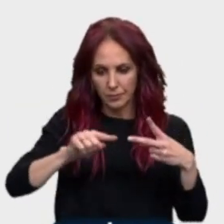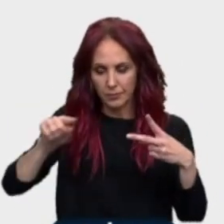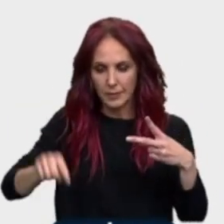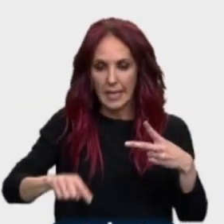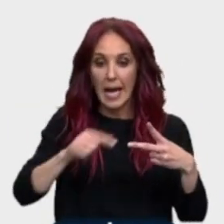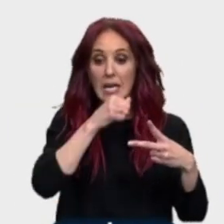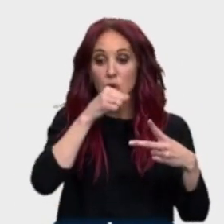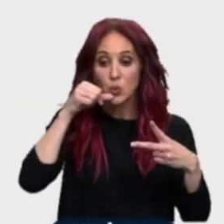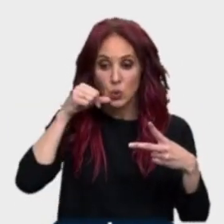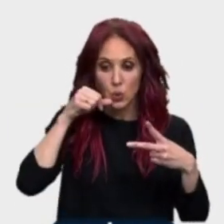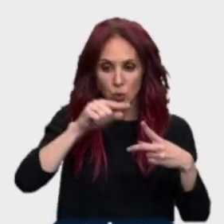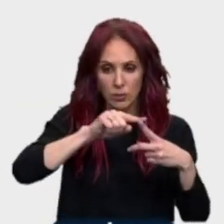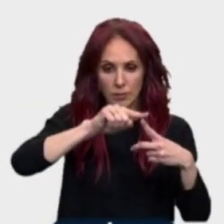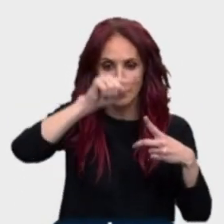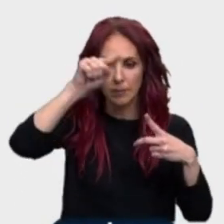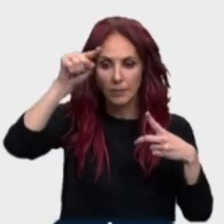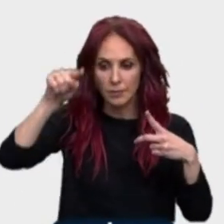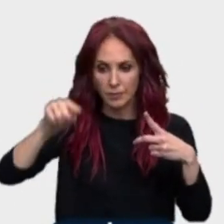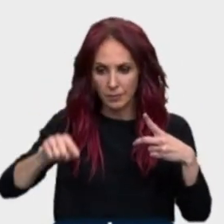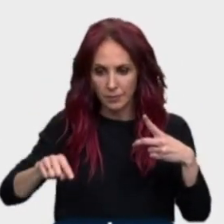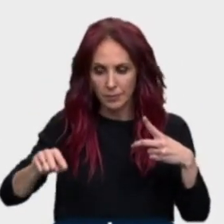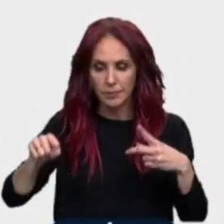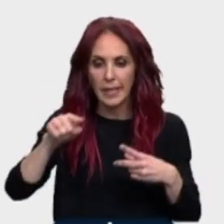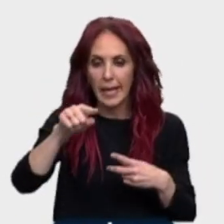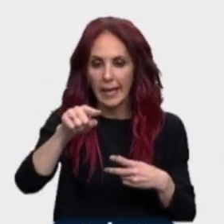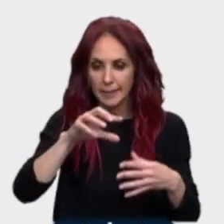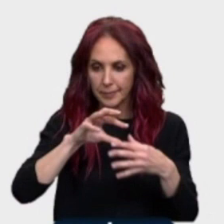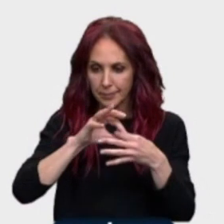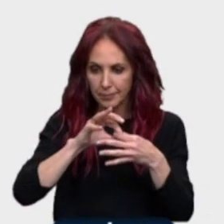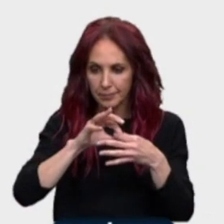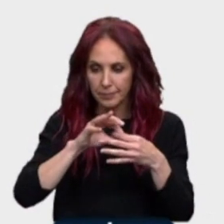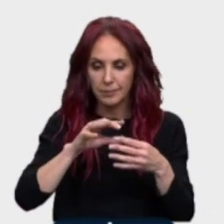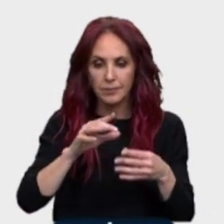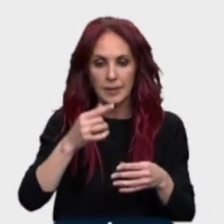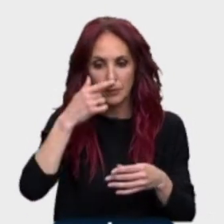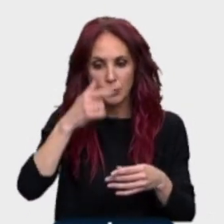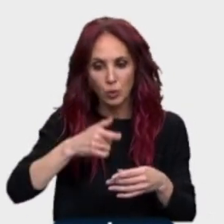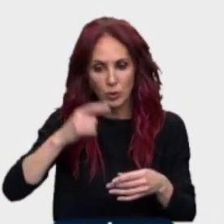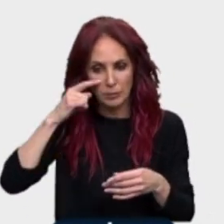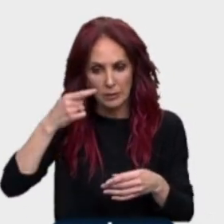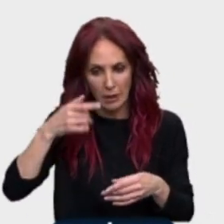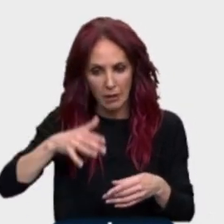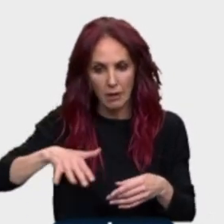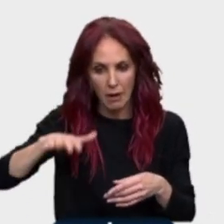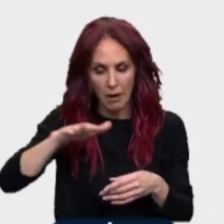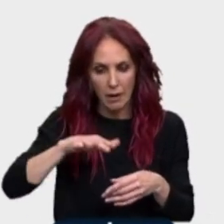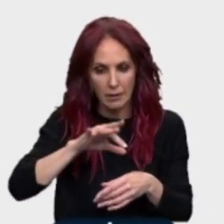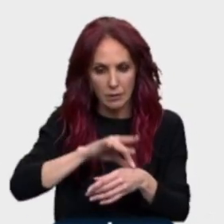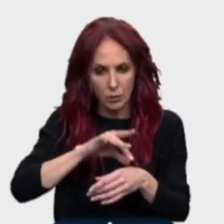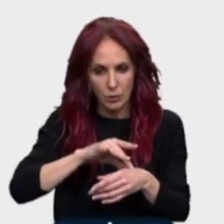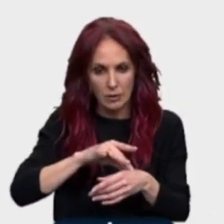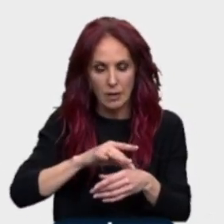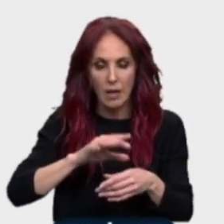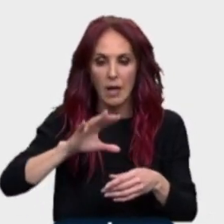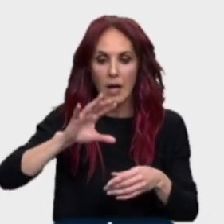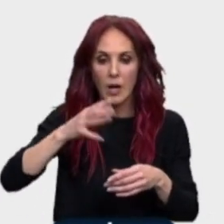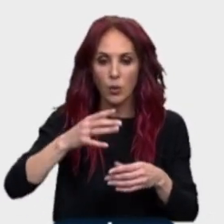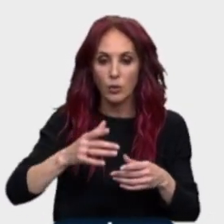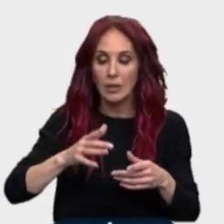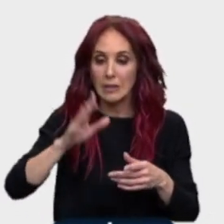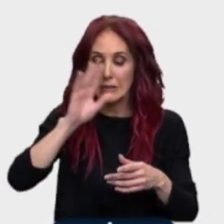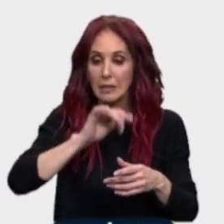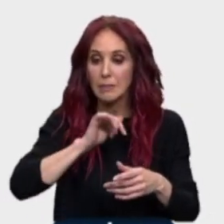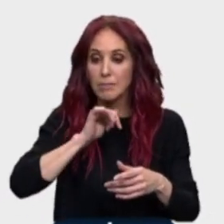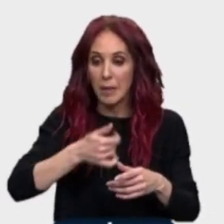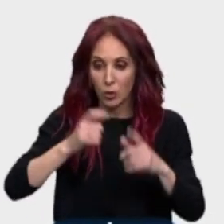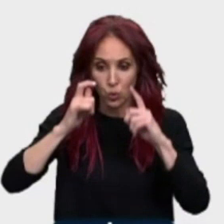azul é a curva que, dizem os especialistas, é aquilo que acontece fora de controle, ou